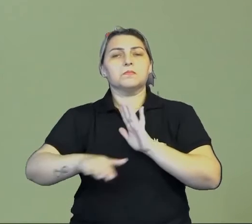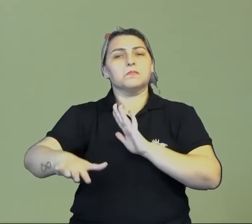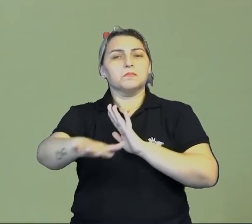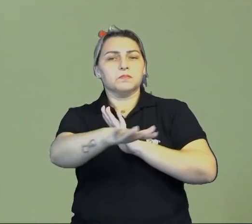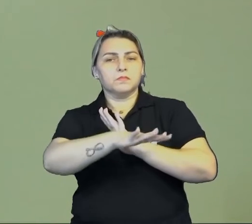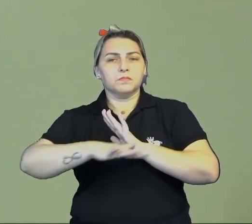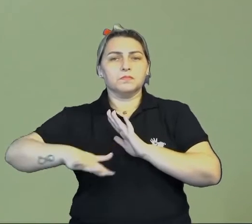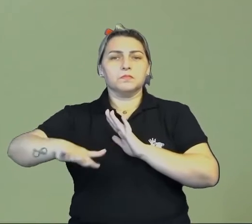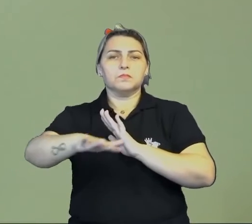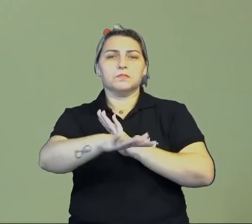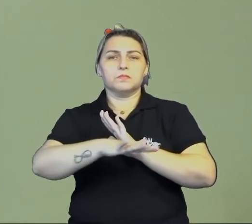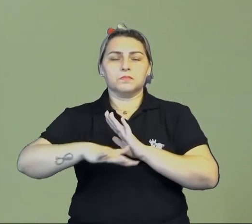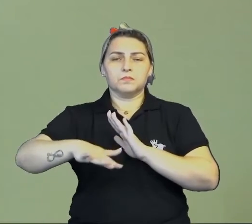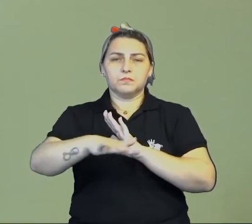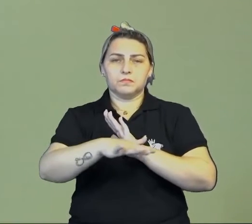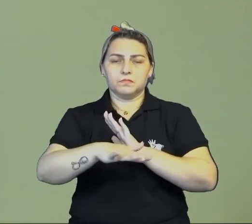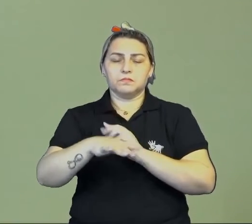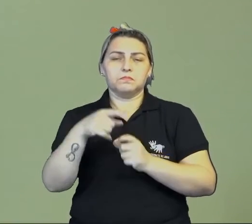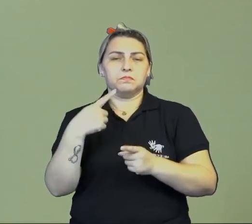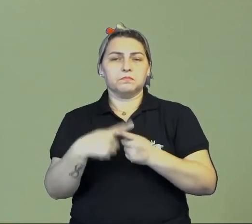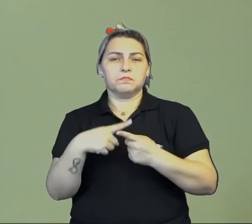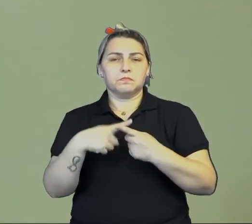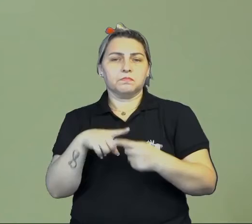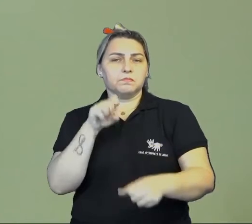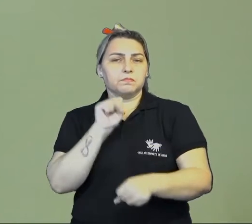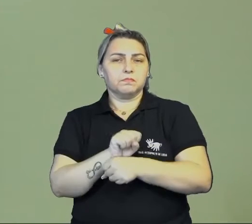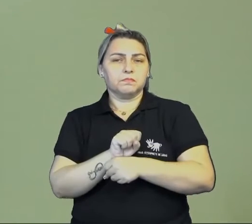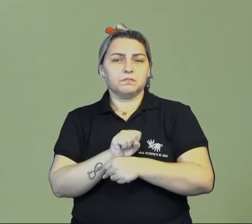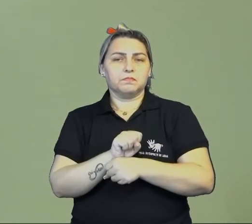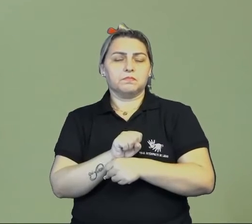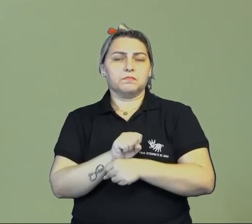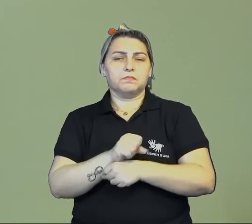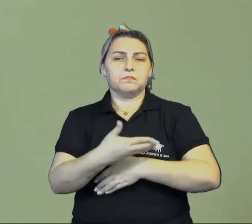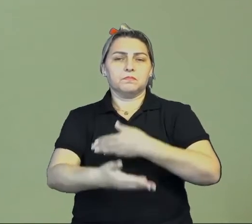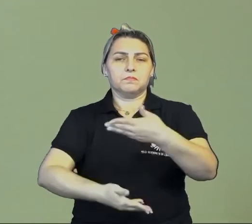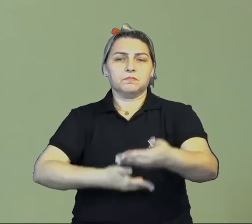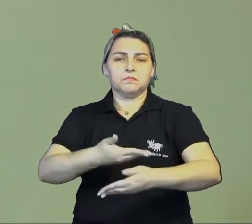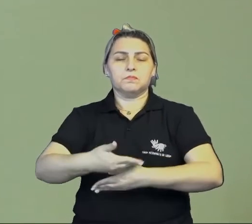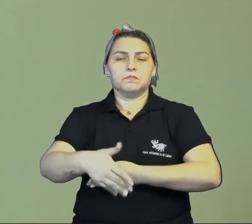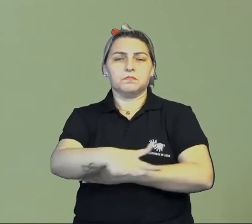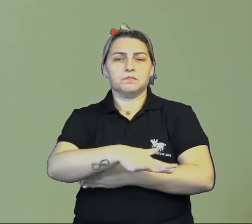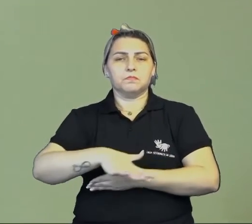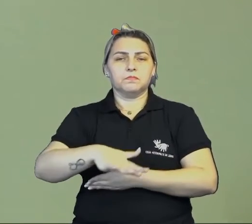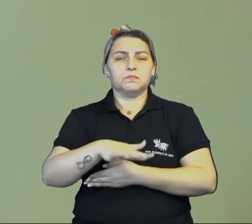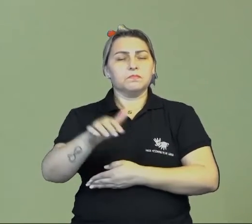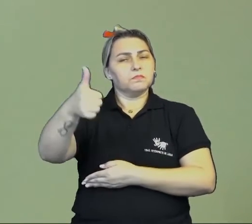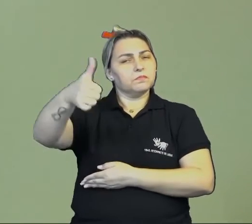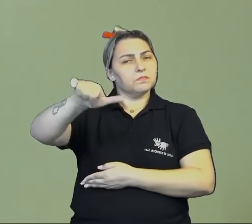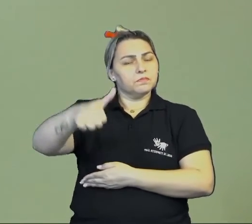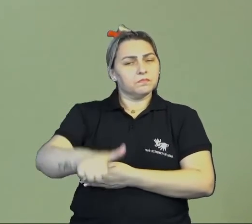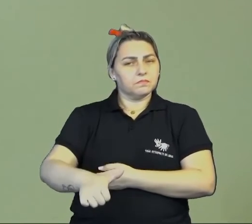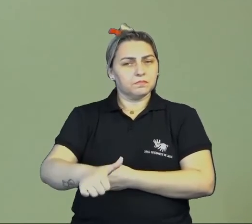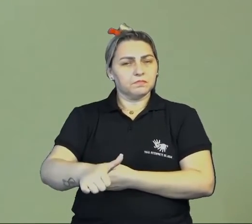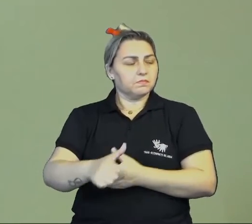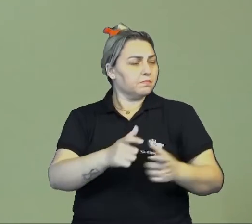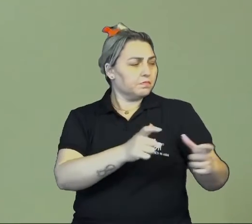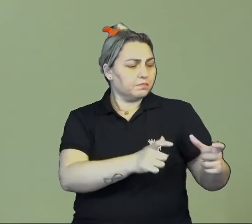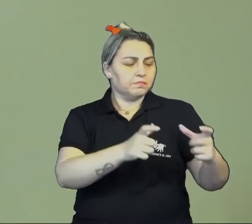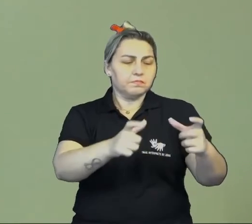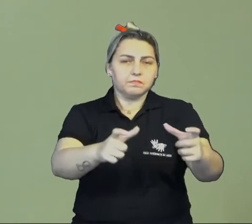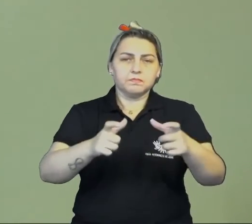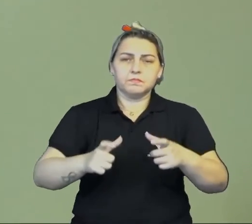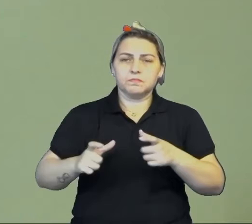socialização. Porque quando eu paro para analisar a socialização, eu estou analisando os